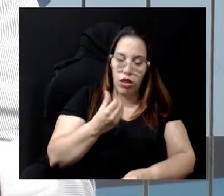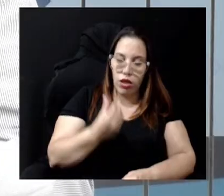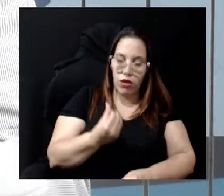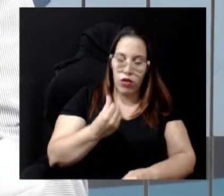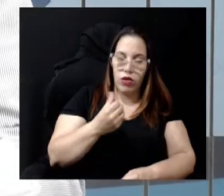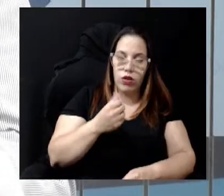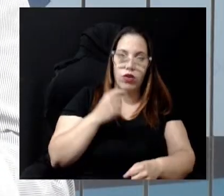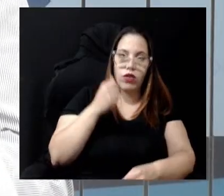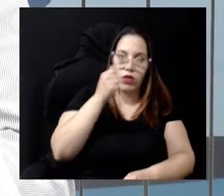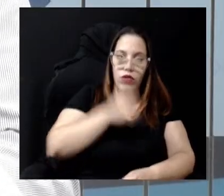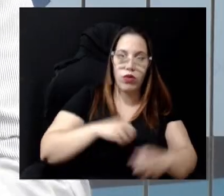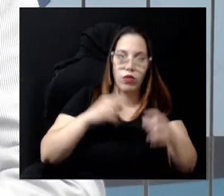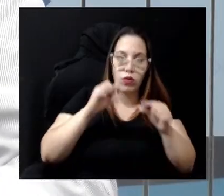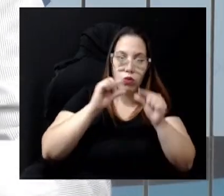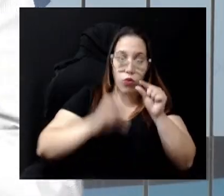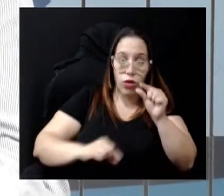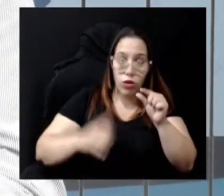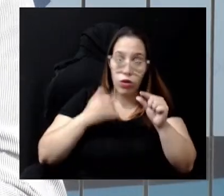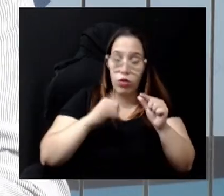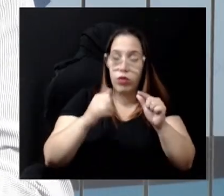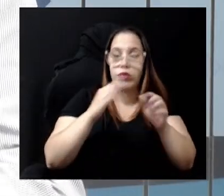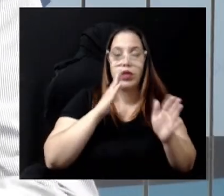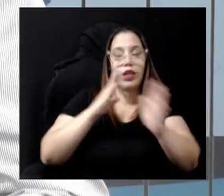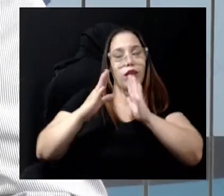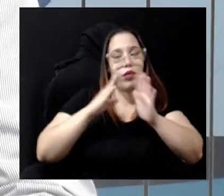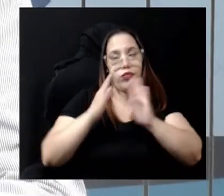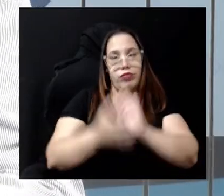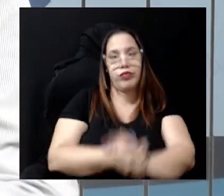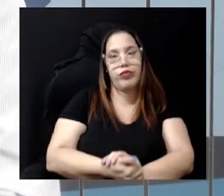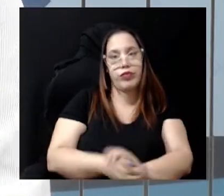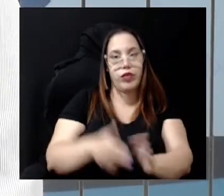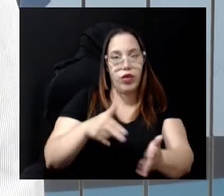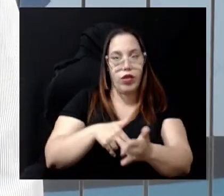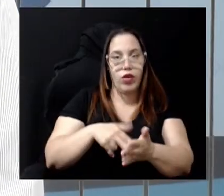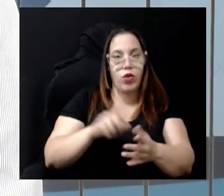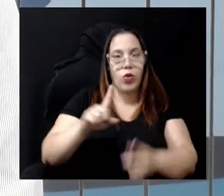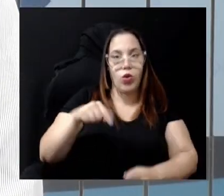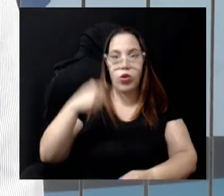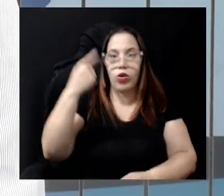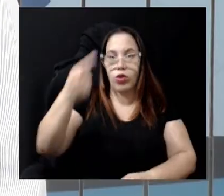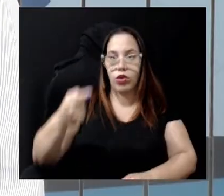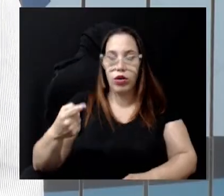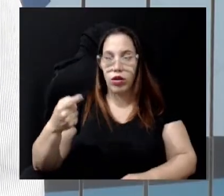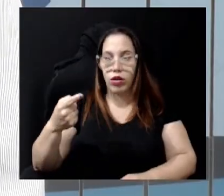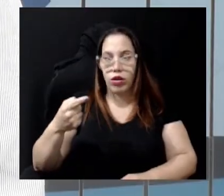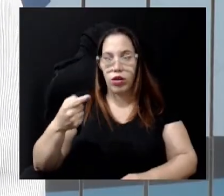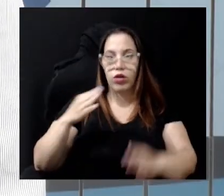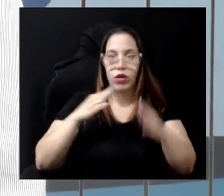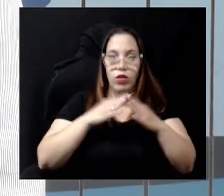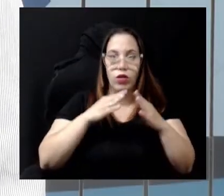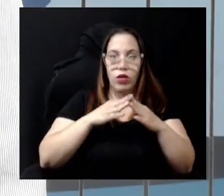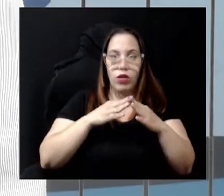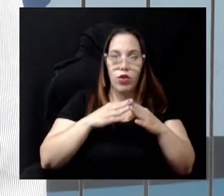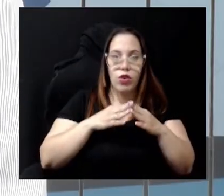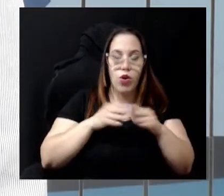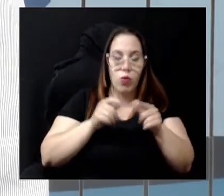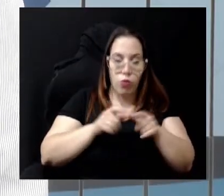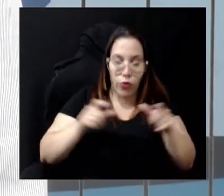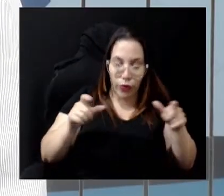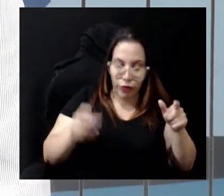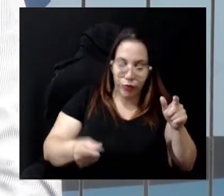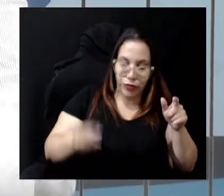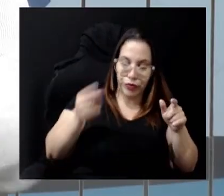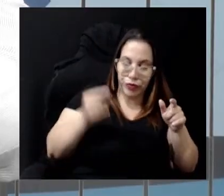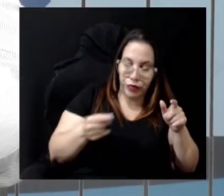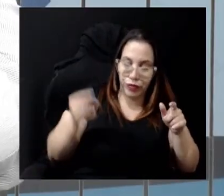consumir menos energia nesse período, se colocar para fazer outra coisa, que está em casa consumindo muita energia elétrica, dependendo do que você estiver